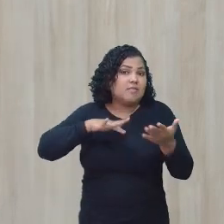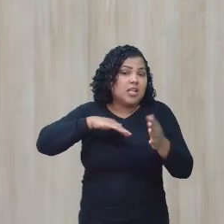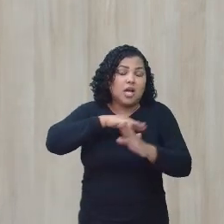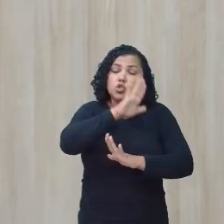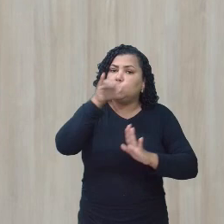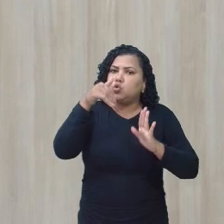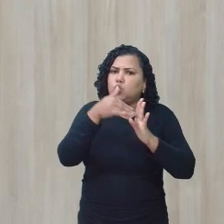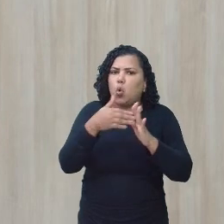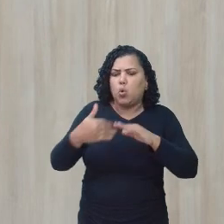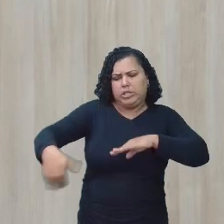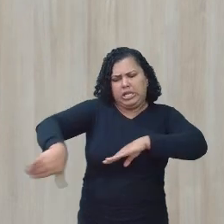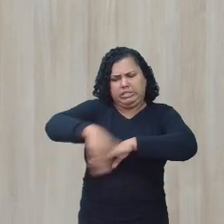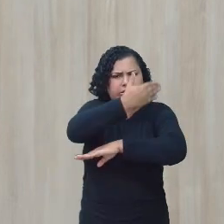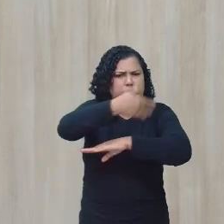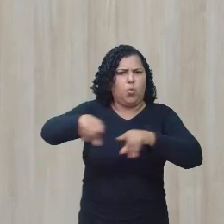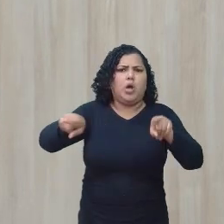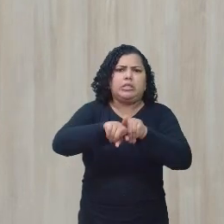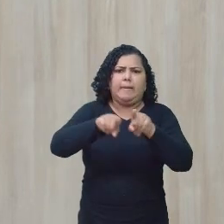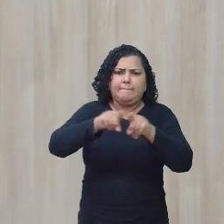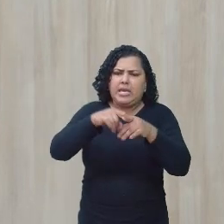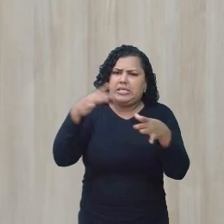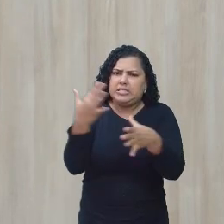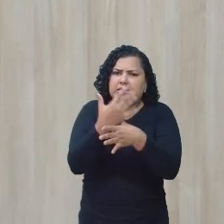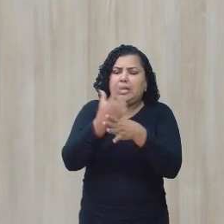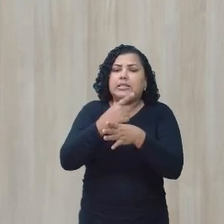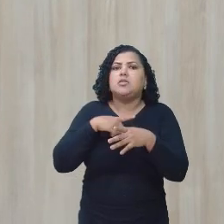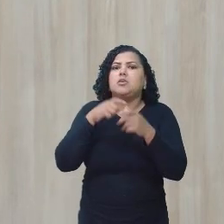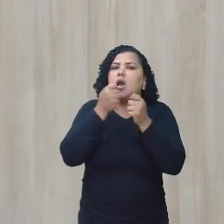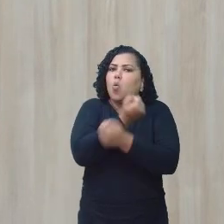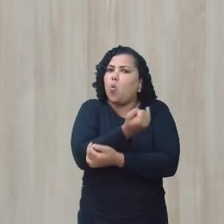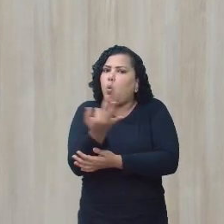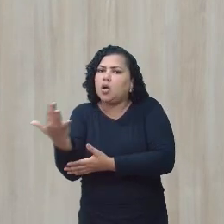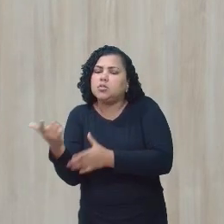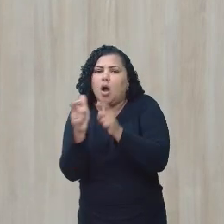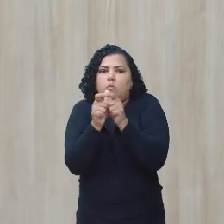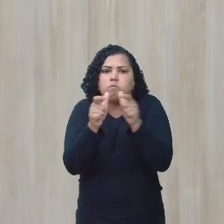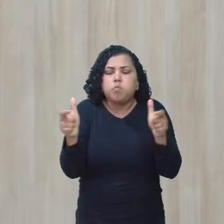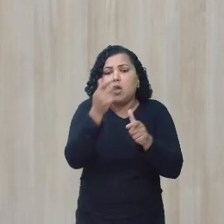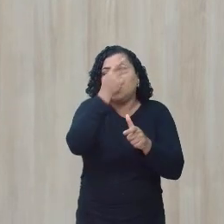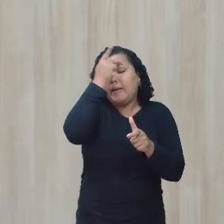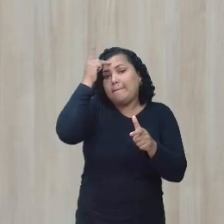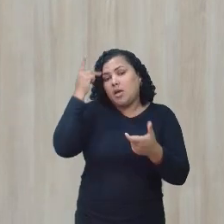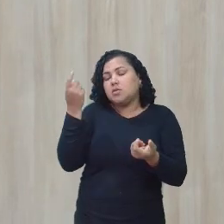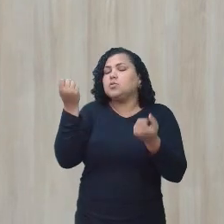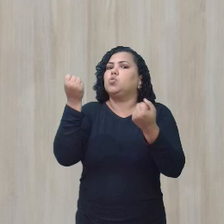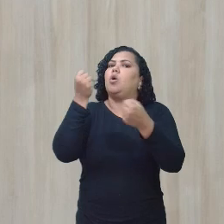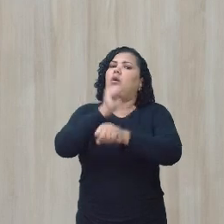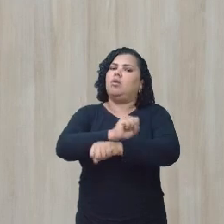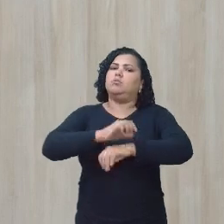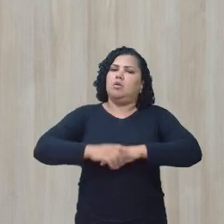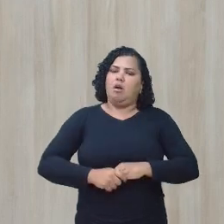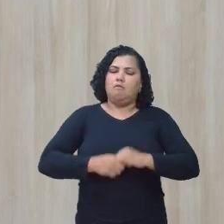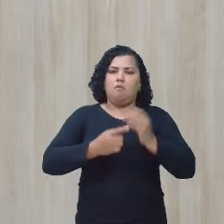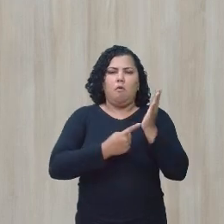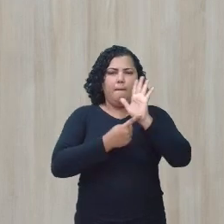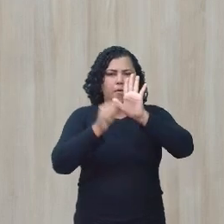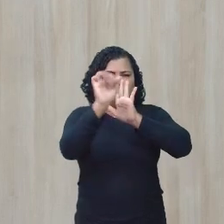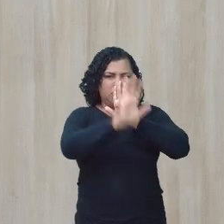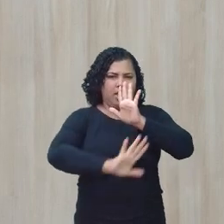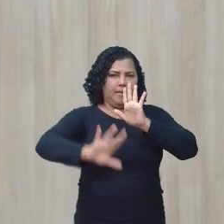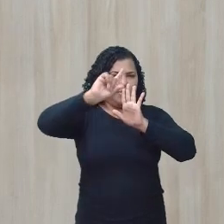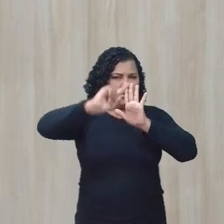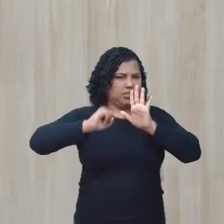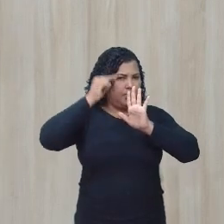As atividades urbanas é onde tinha uma quantidade muito grande de sujeitos escravizados. Eu vou tentar mostrar umas imagens para vocês um pouco mais adiante, né, para a gente ver